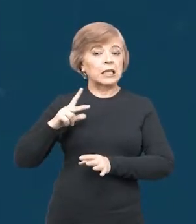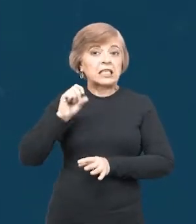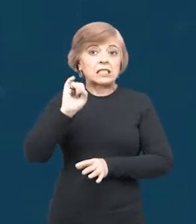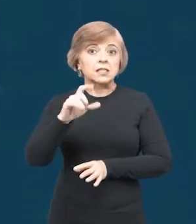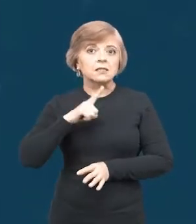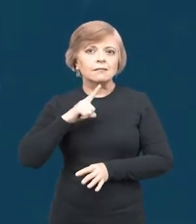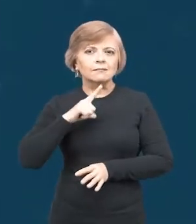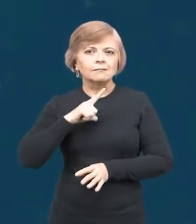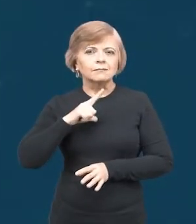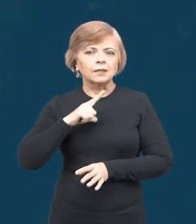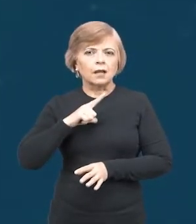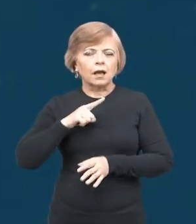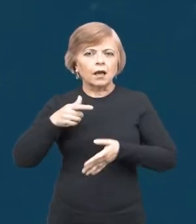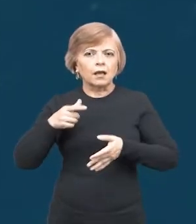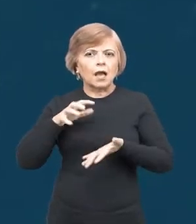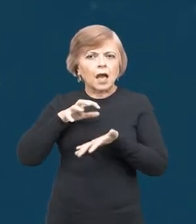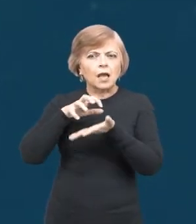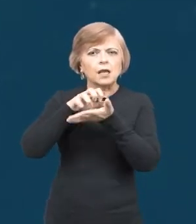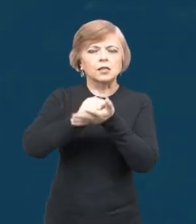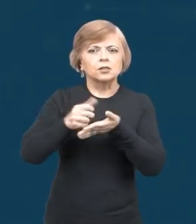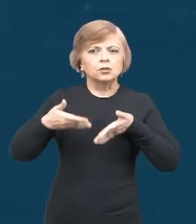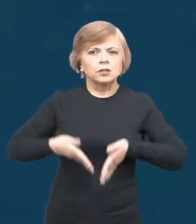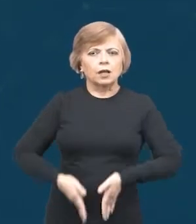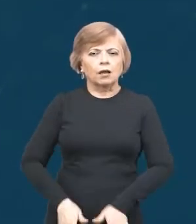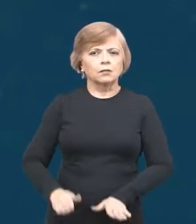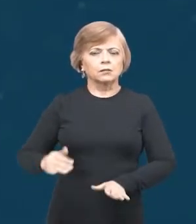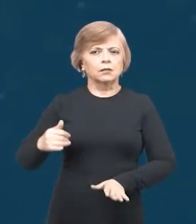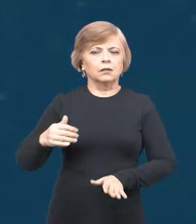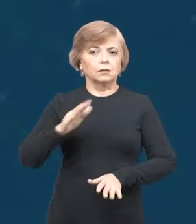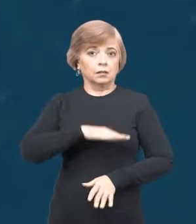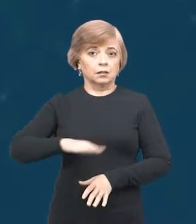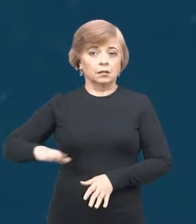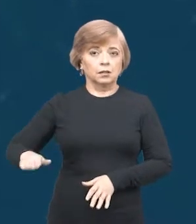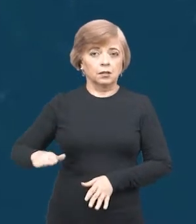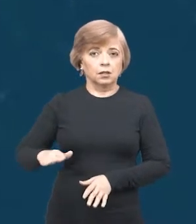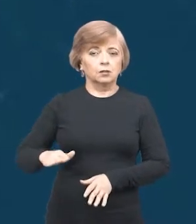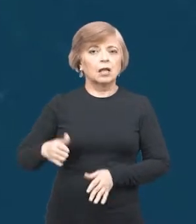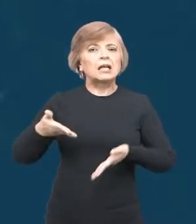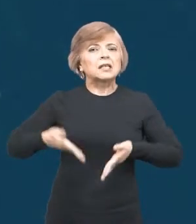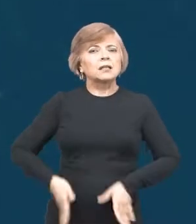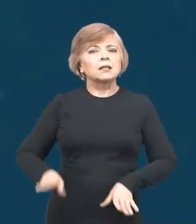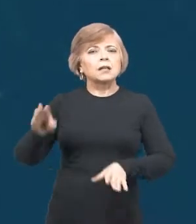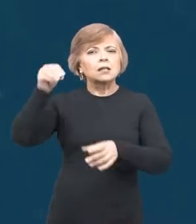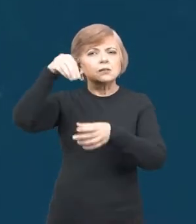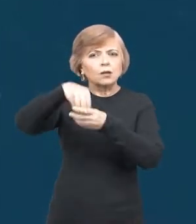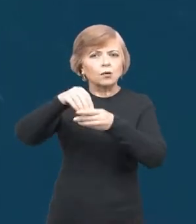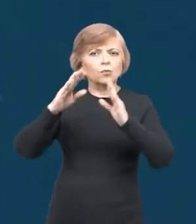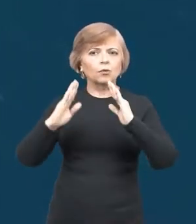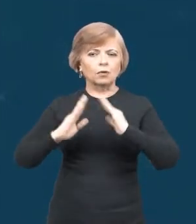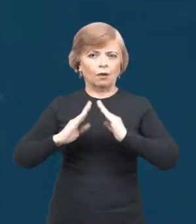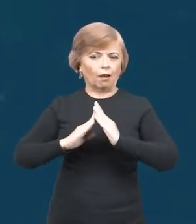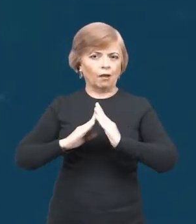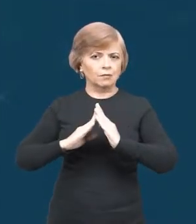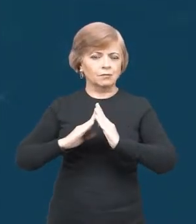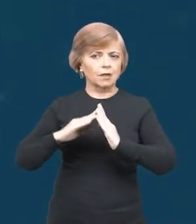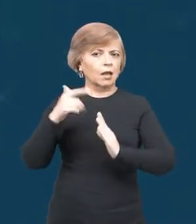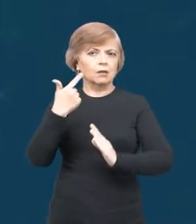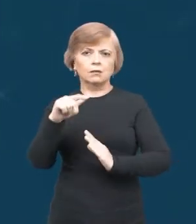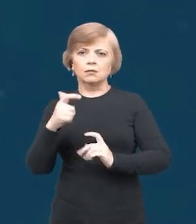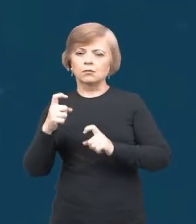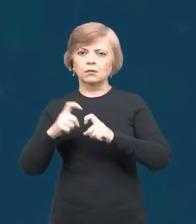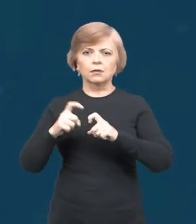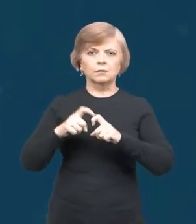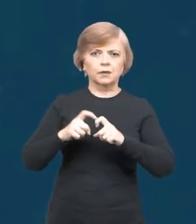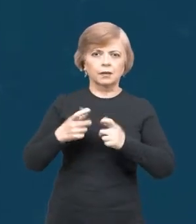demanda de registro de nascimento de crianças nascidas no lar, ou seja, nascidas sem assistência